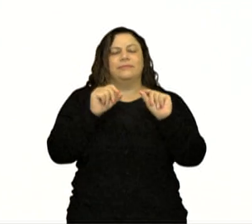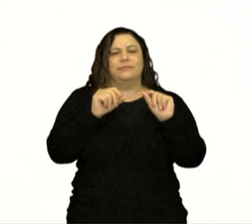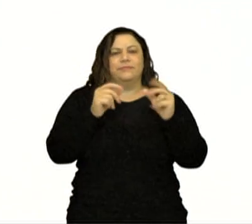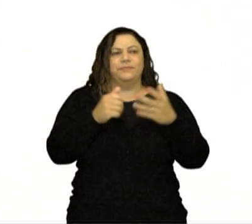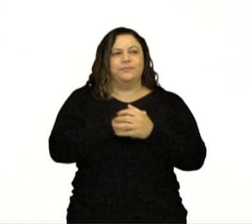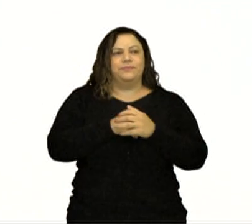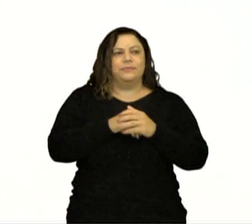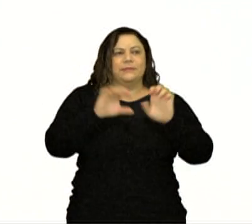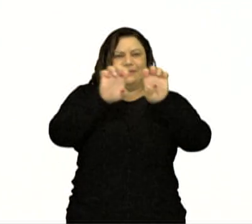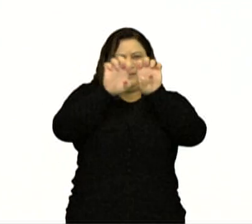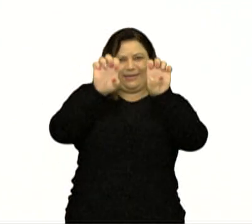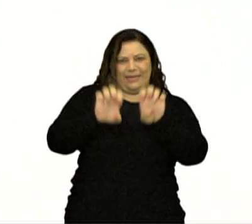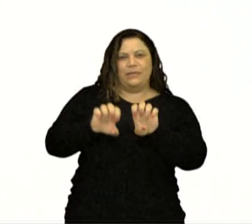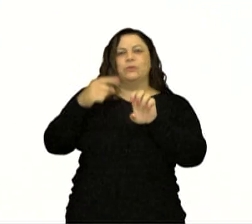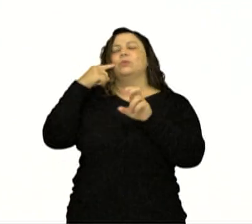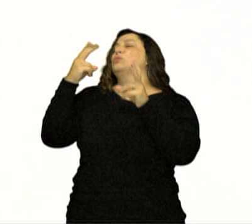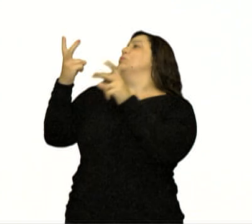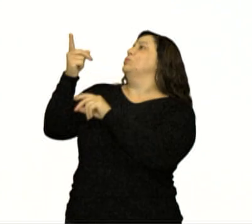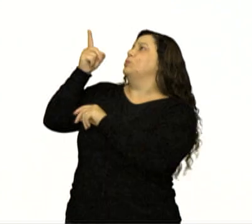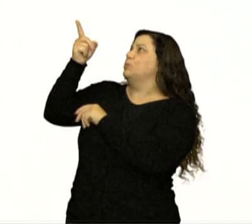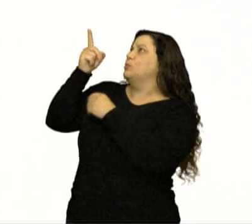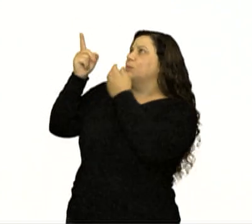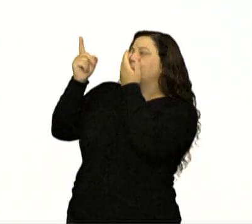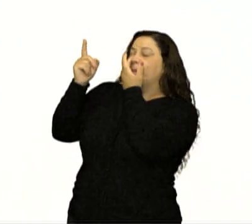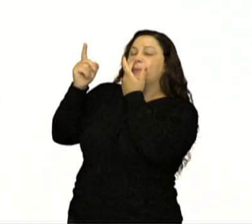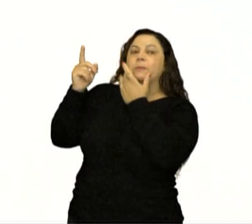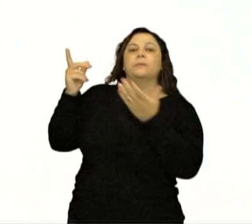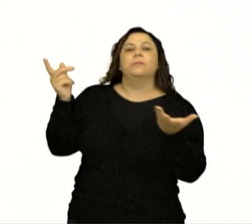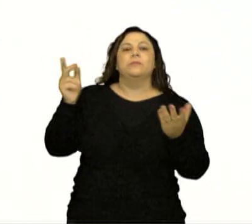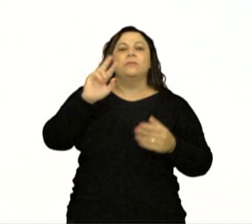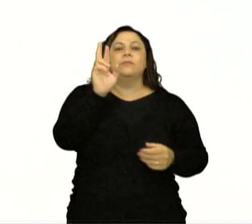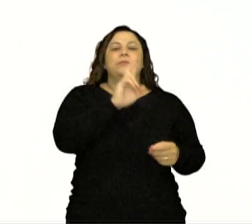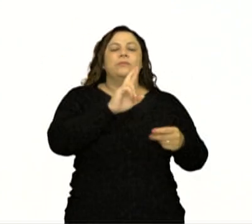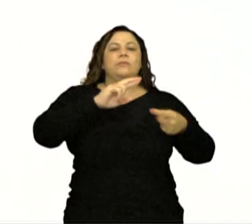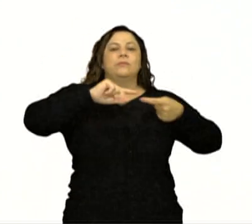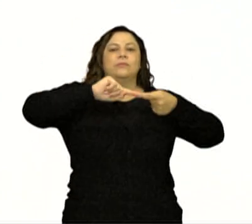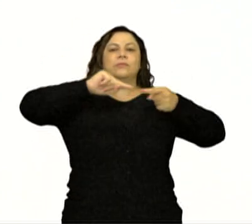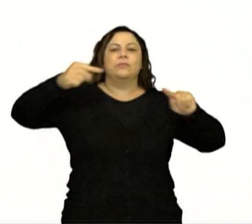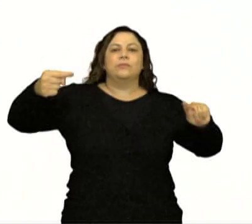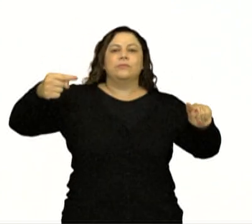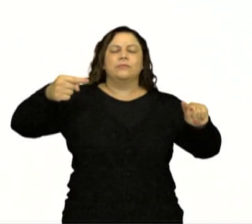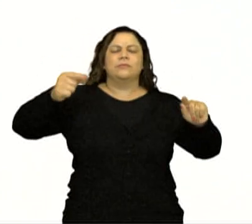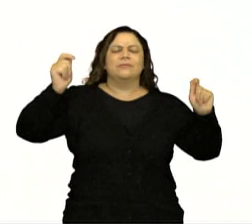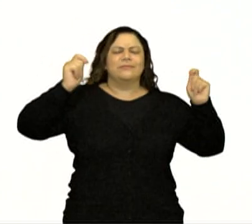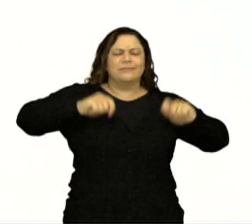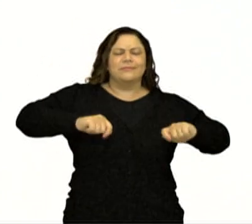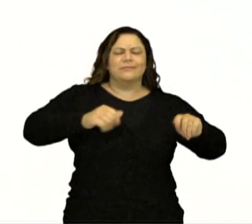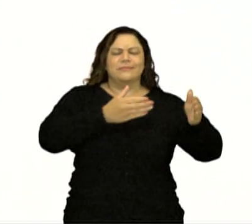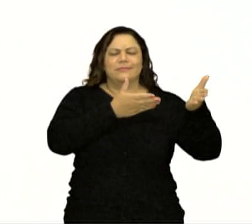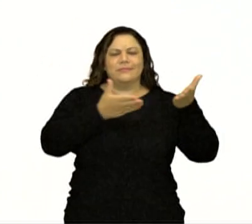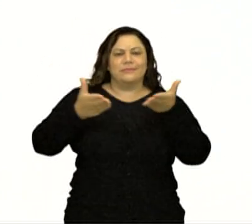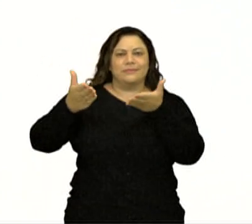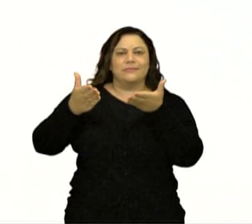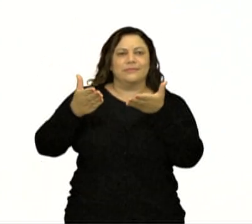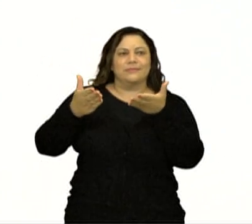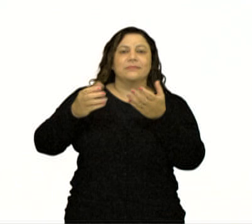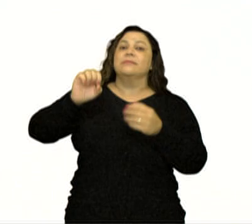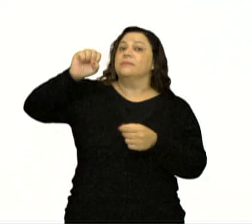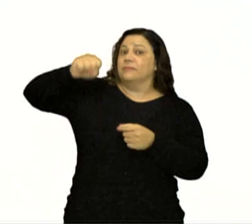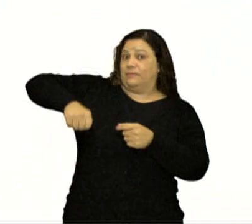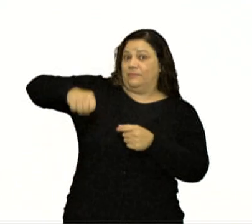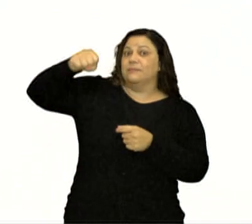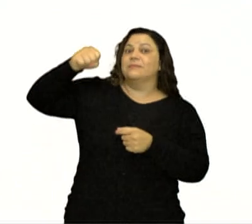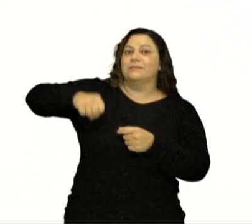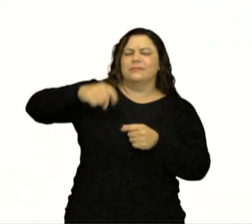aquela estrutura ali está, né? Tanto o ribossomo quanto o RNA mensageiro e o transportador falam, yes, chef,